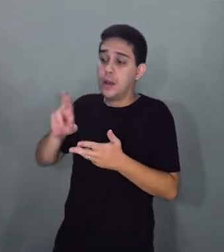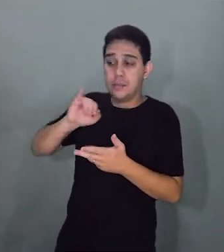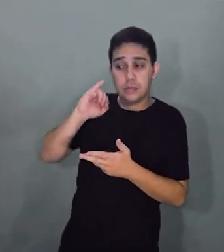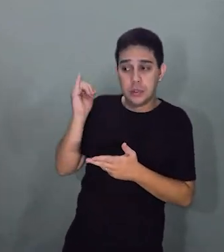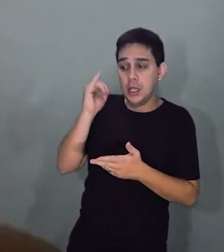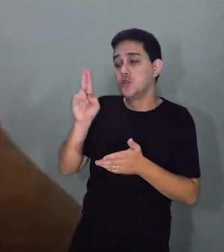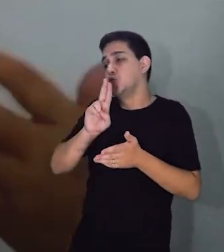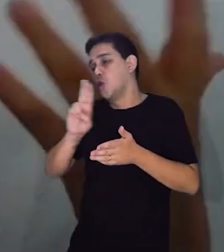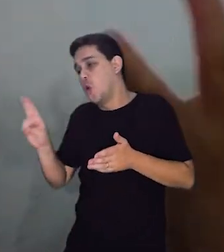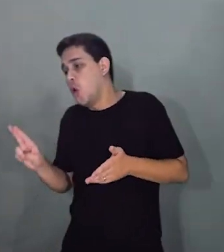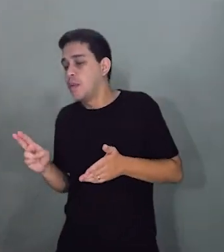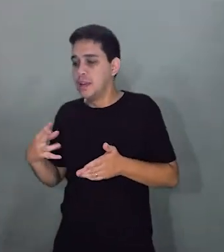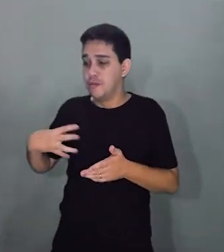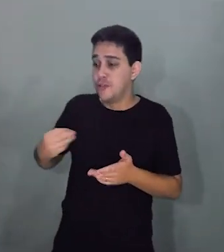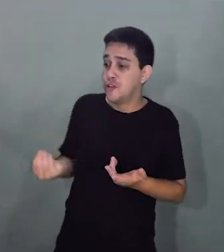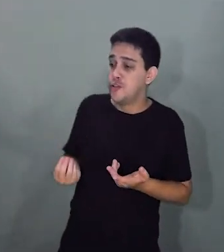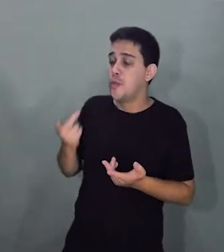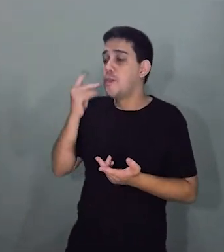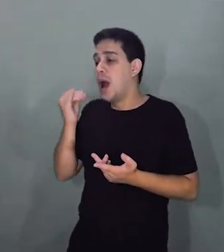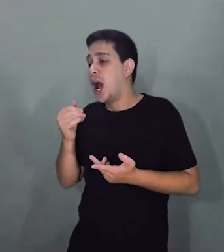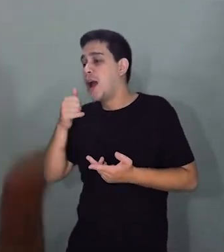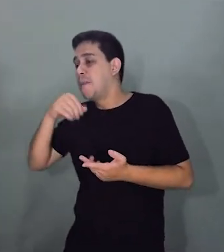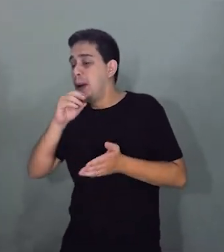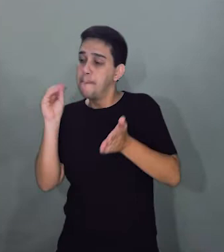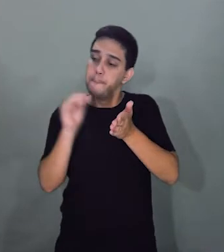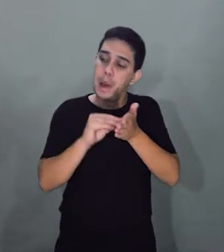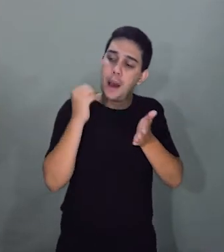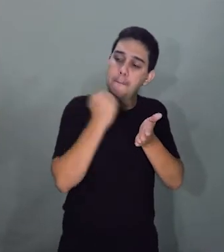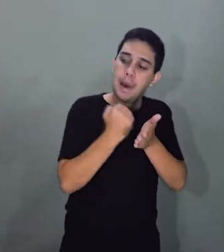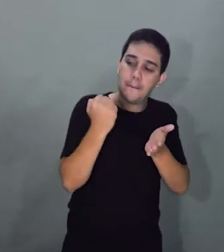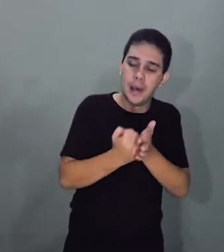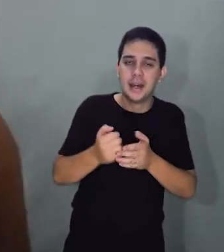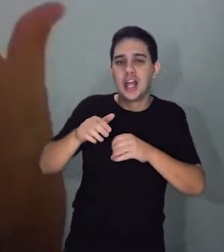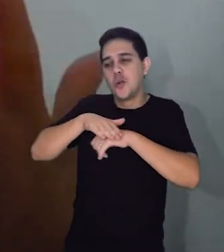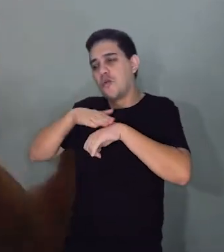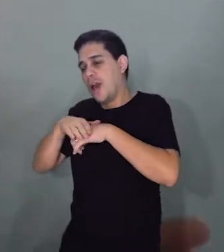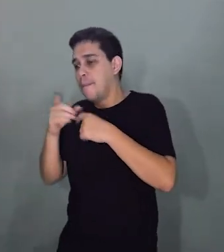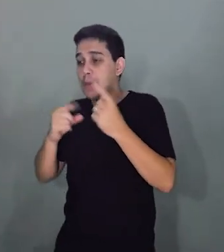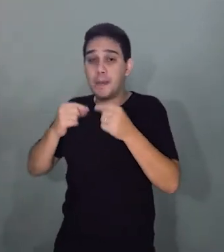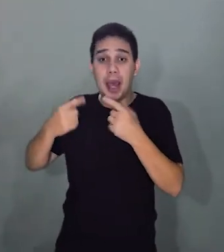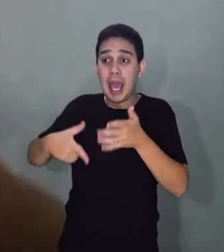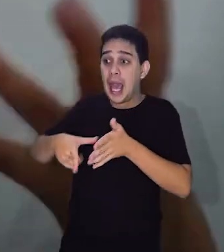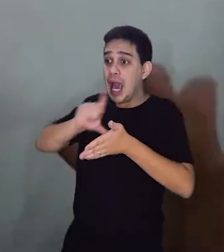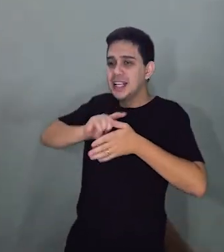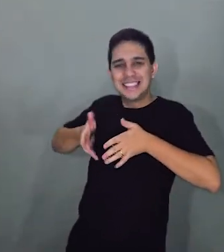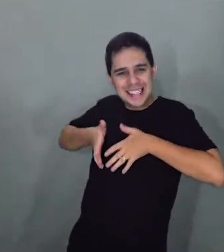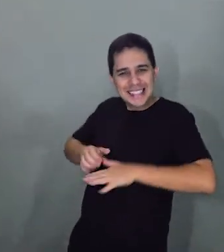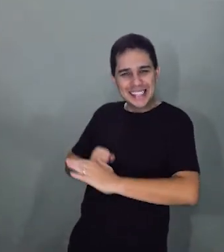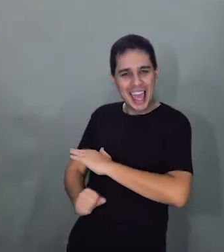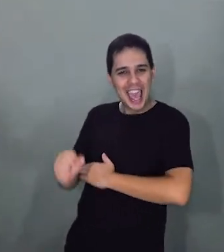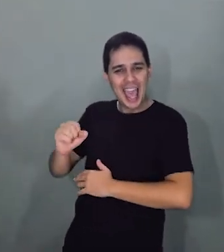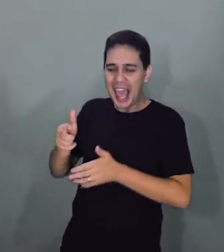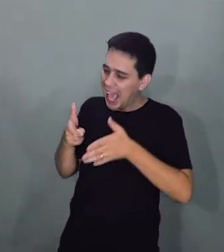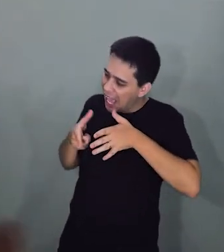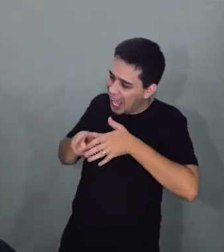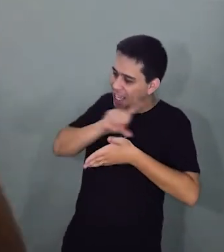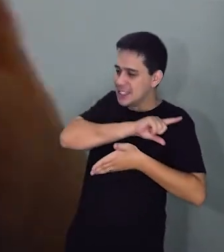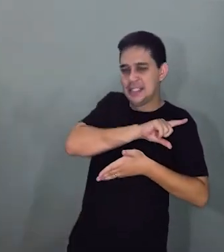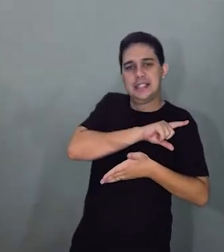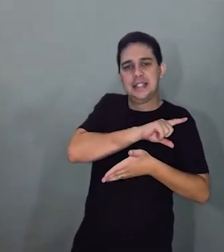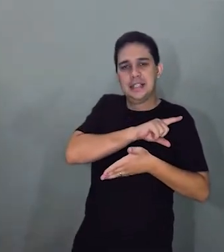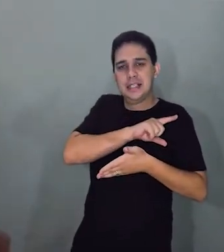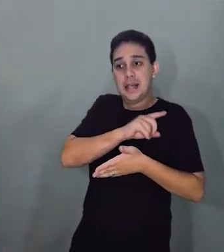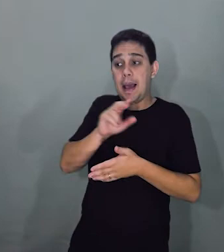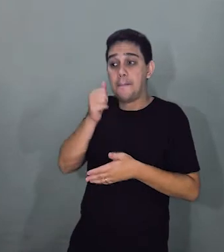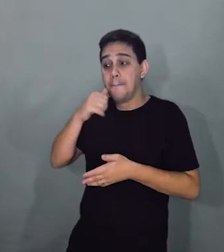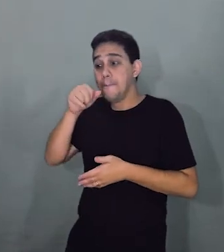mais isso seja tratado nas rodas de conversa, na atenção básica, e em a mãe e o pai, né? Porque muitas